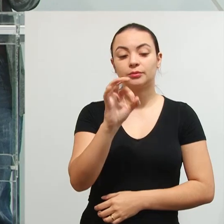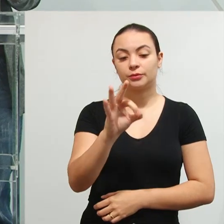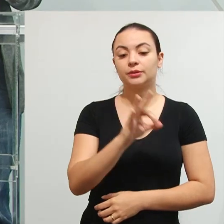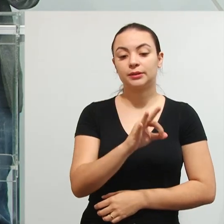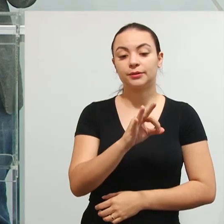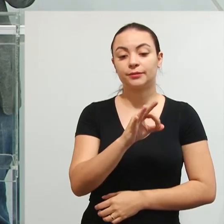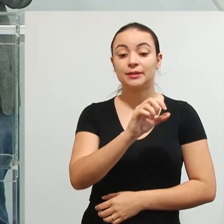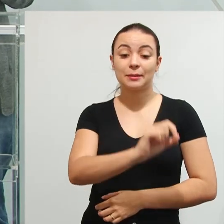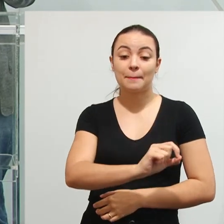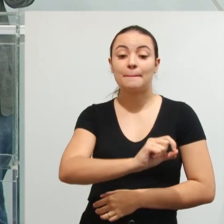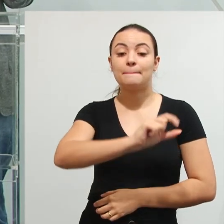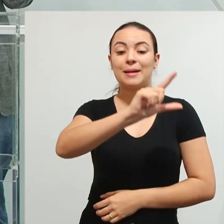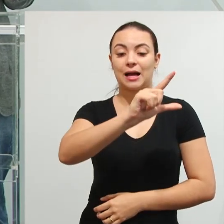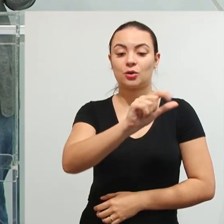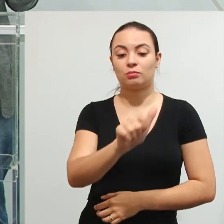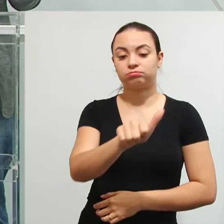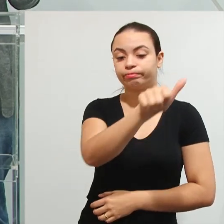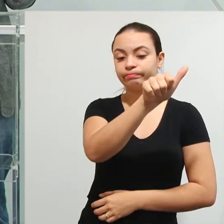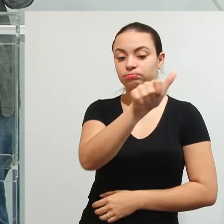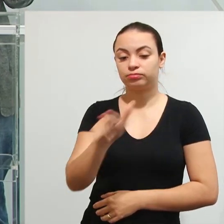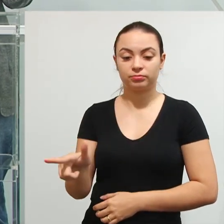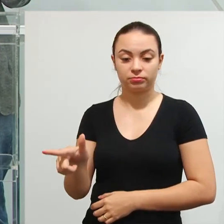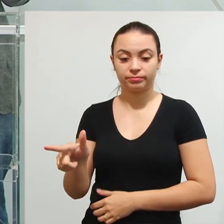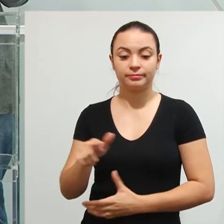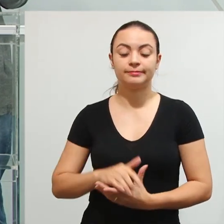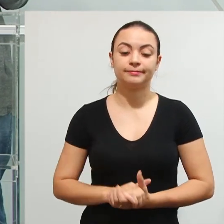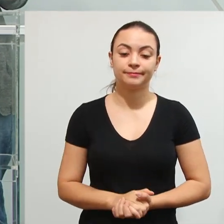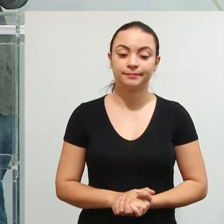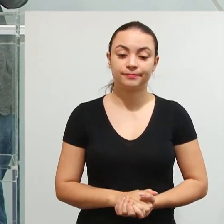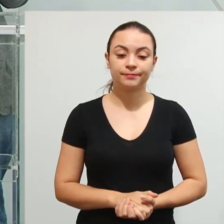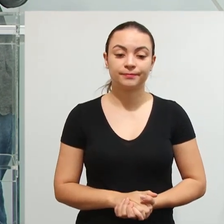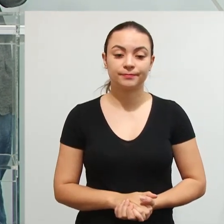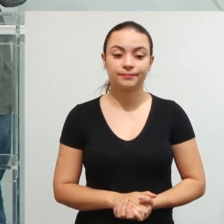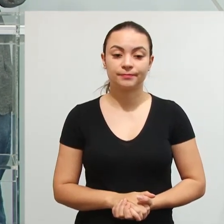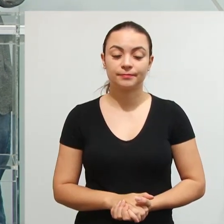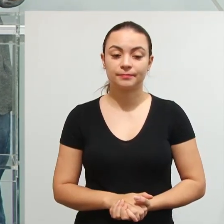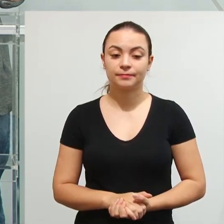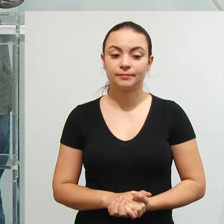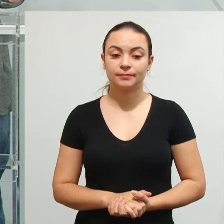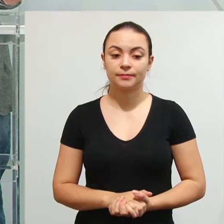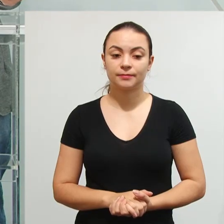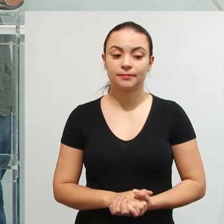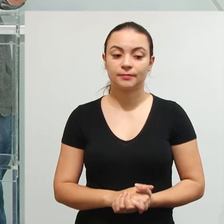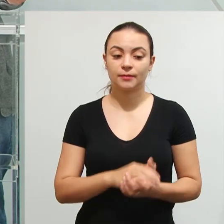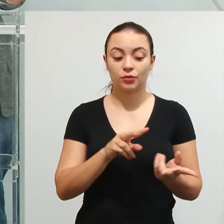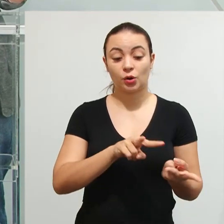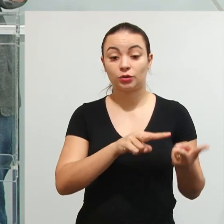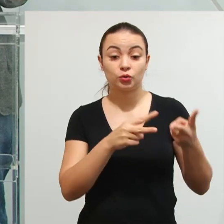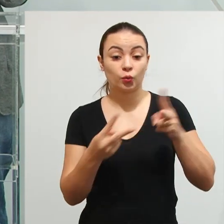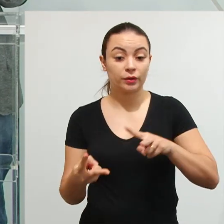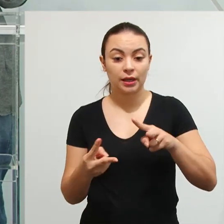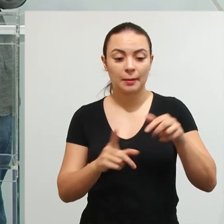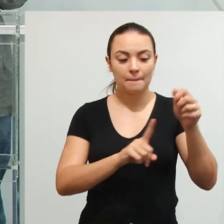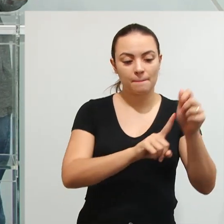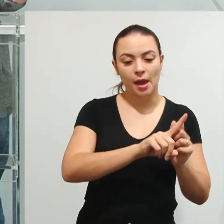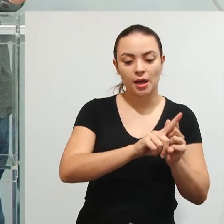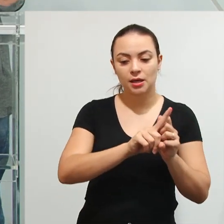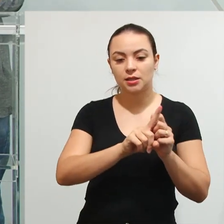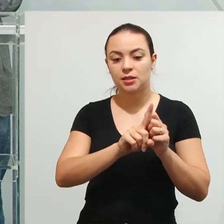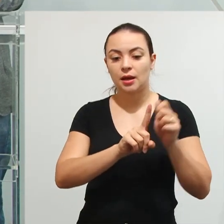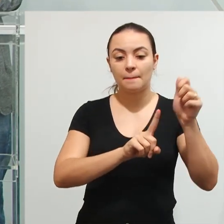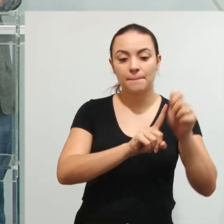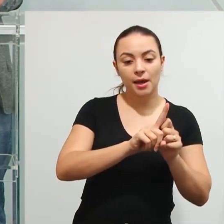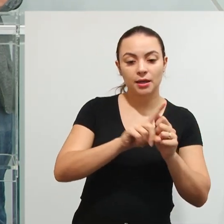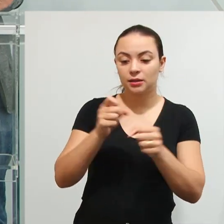aqueles 24% Então o que é justo na hora de converter a taxa em juros compostos usar essa taxa